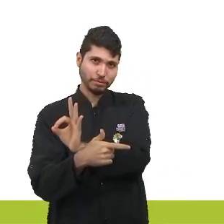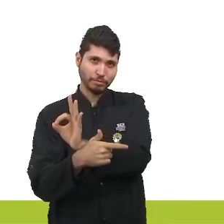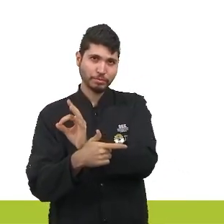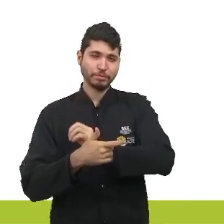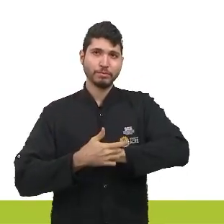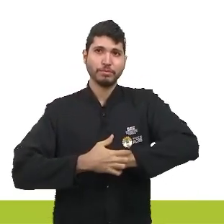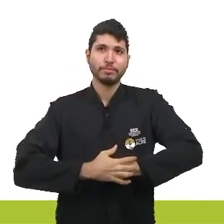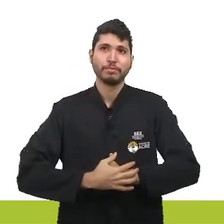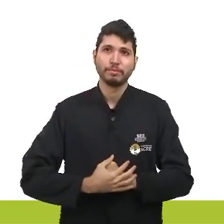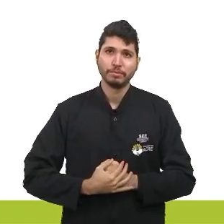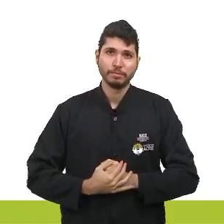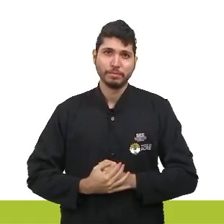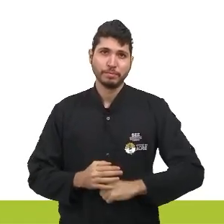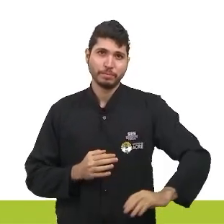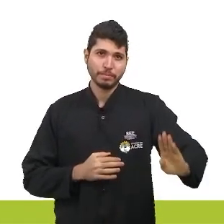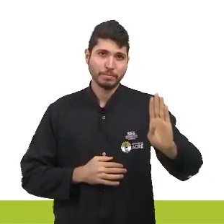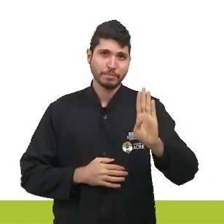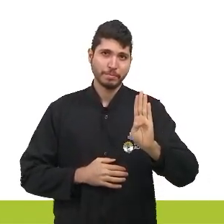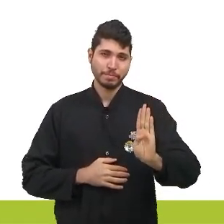Vamos para a segunda questão.